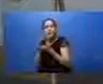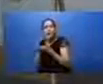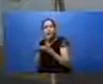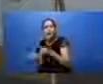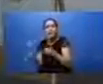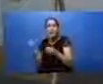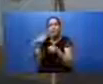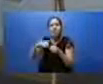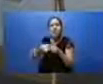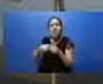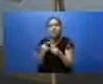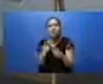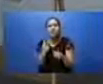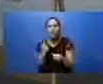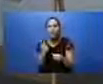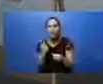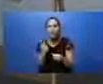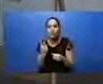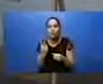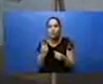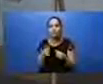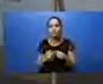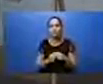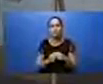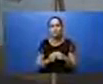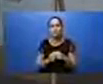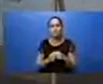Cada 2 metades formam um inteiro.